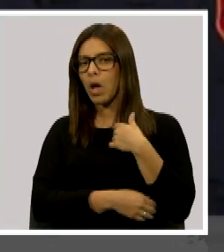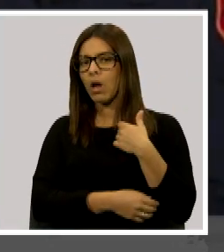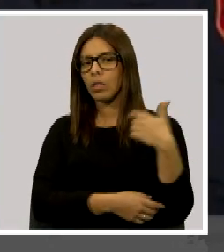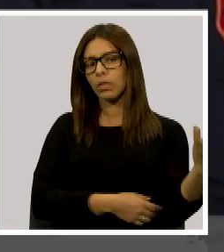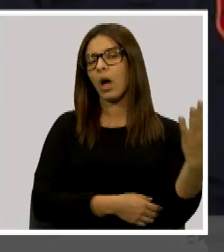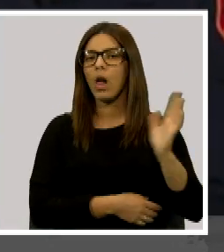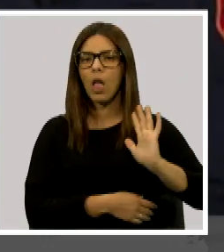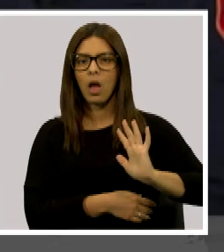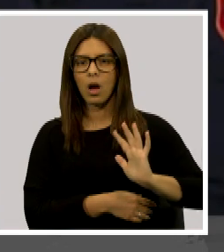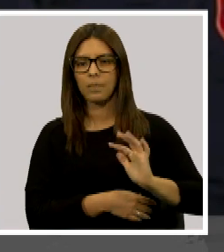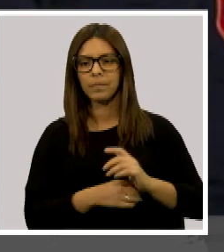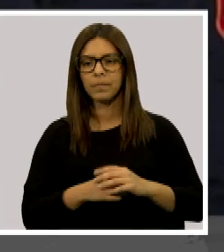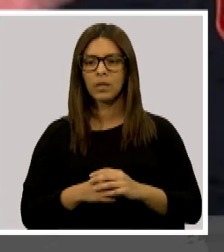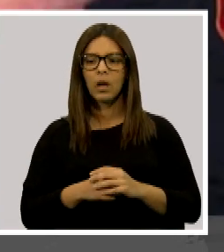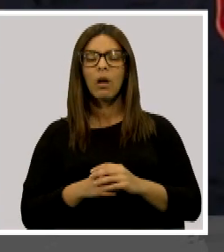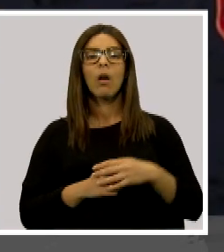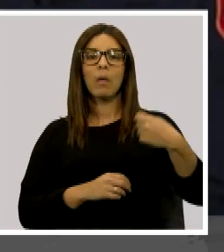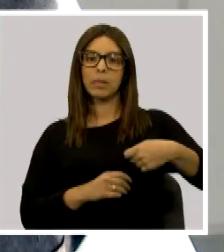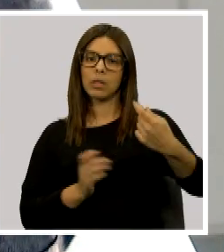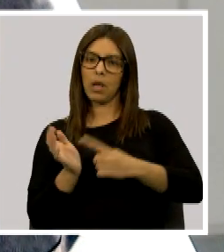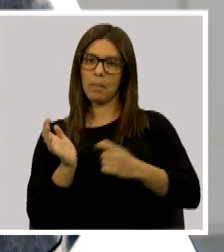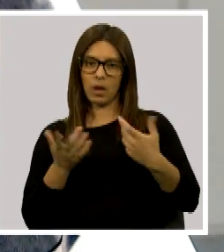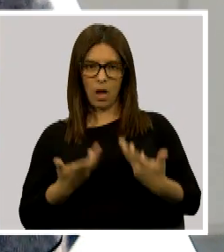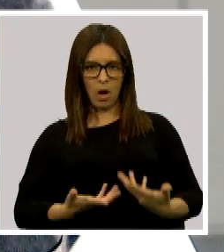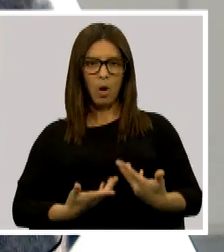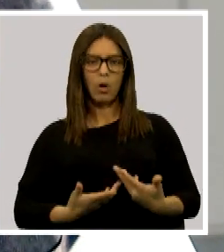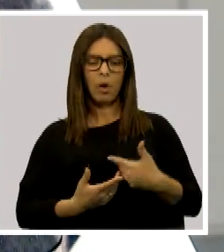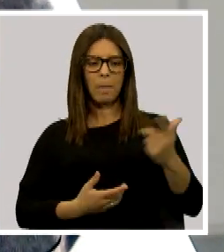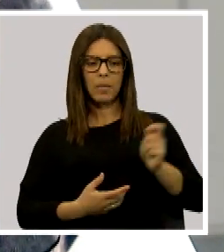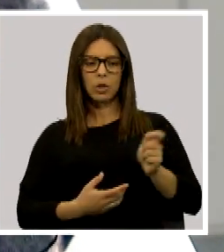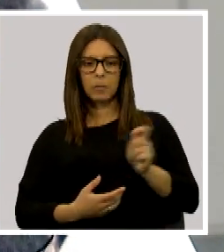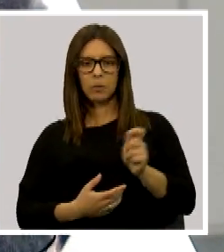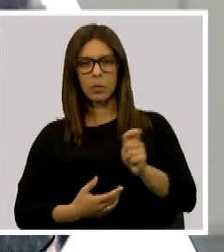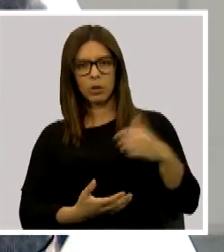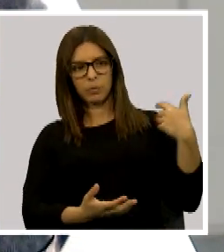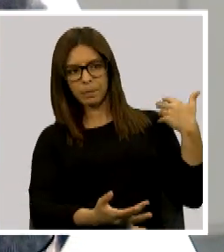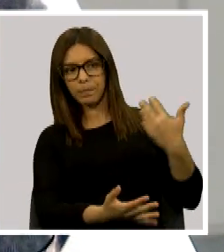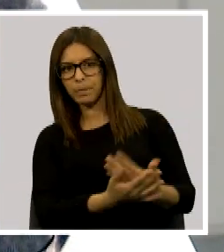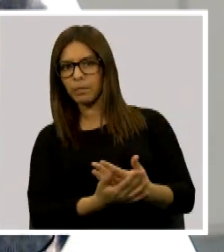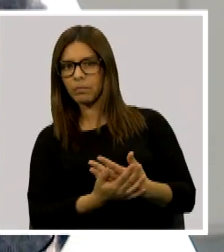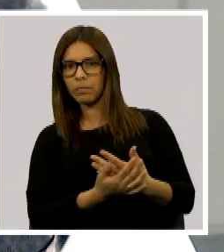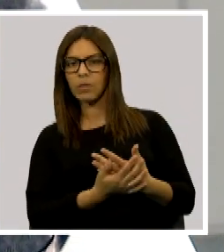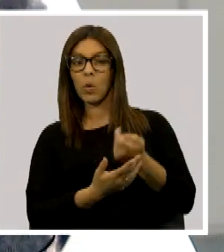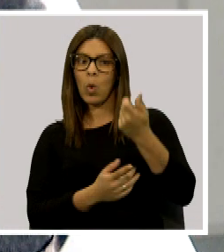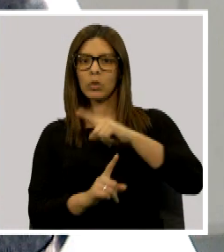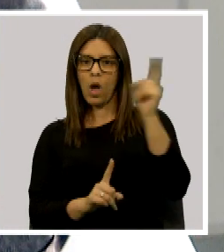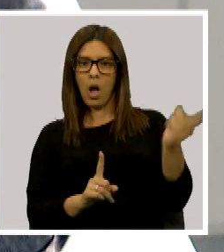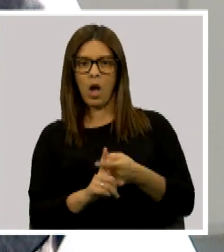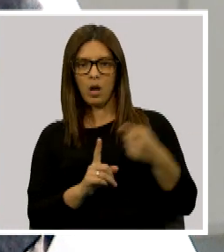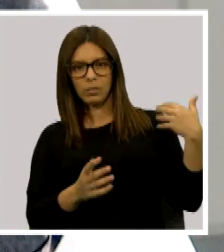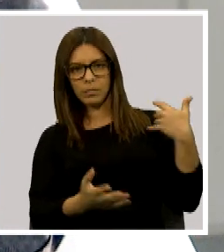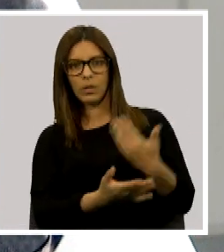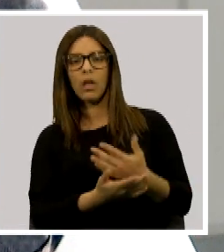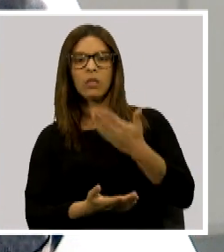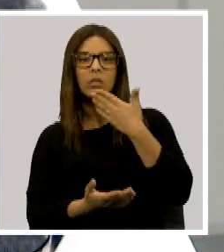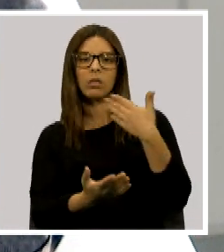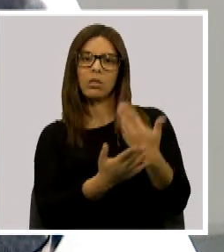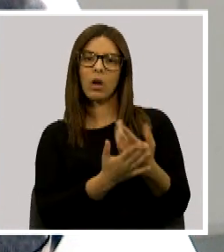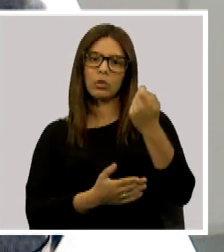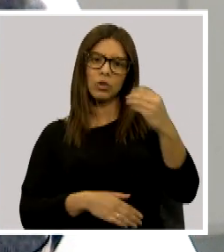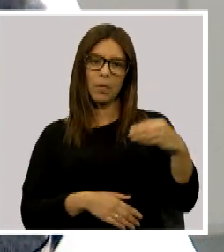Guerra Fria. Em Cuba, os Estados Unidos e a União Soviética batiam-se pela soberania do mundo. No ano seguinte, a União Soviética